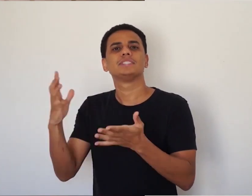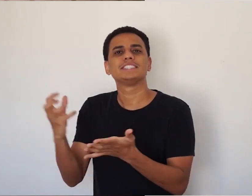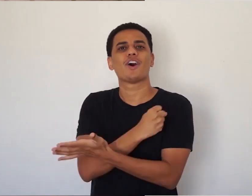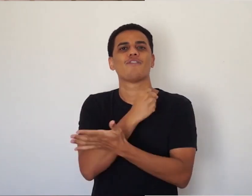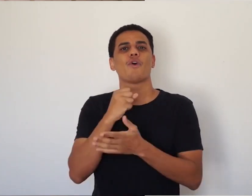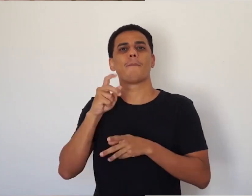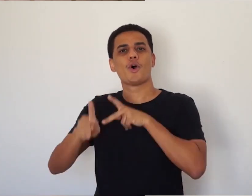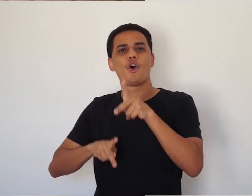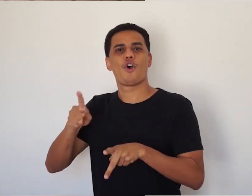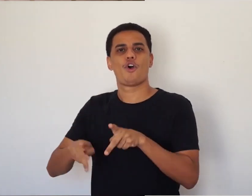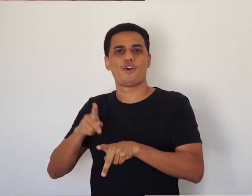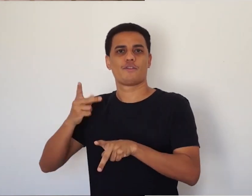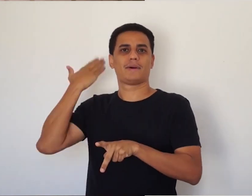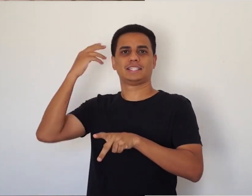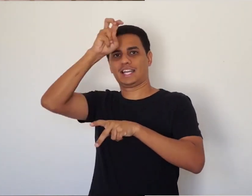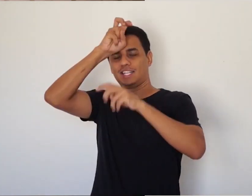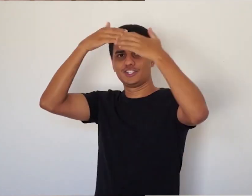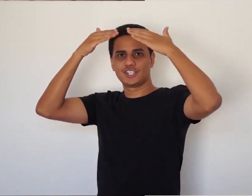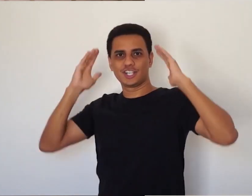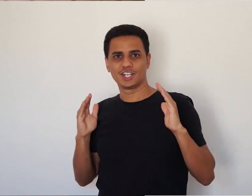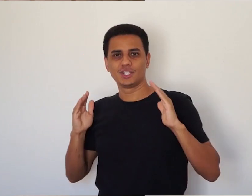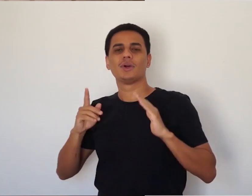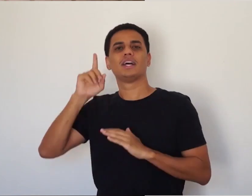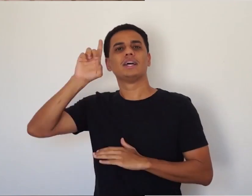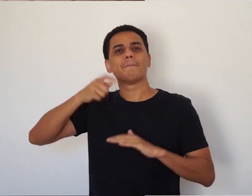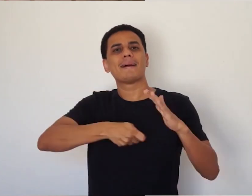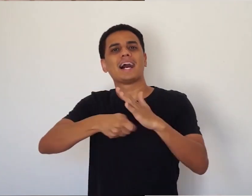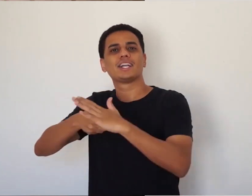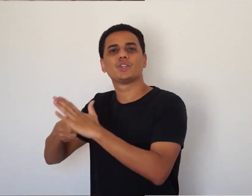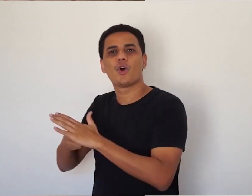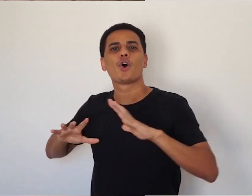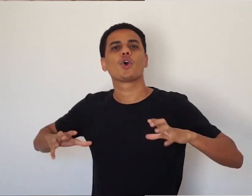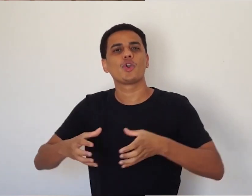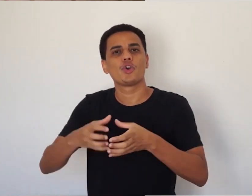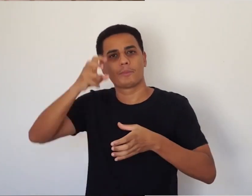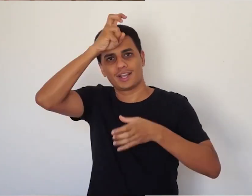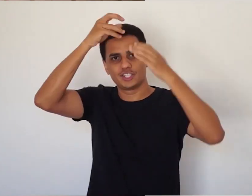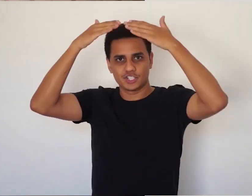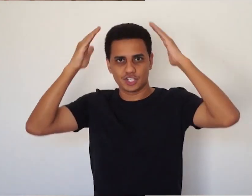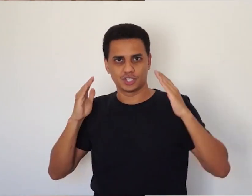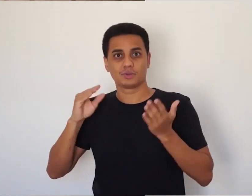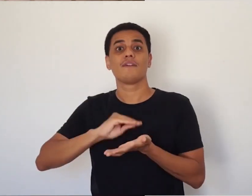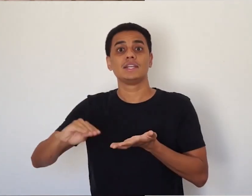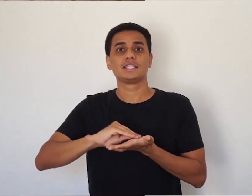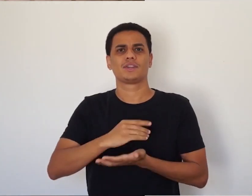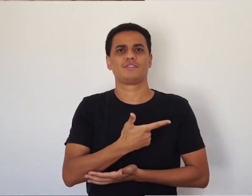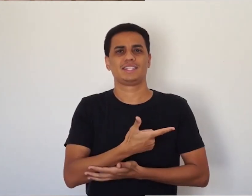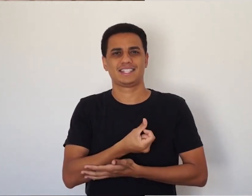dos israelitas no Egito e poupou nossas casas quando matou os egípcios. E o